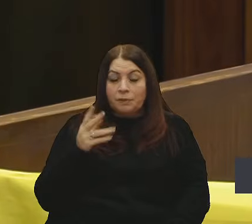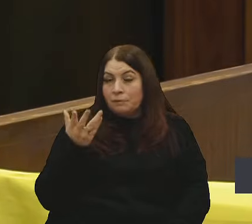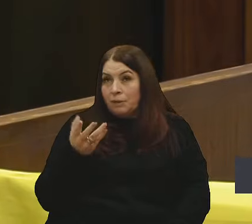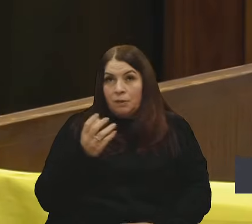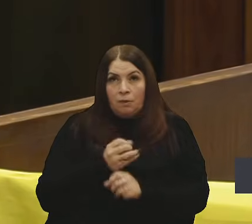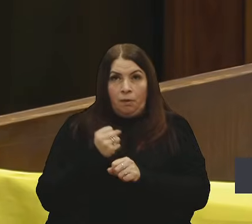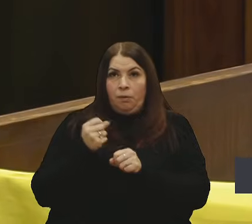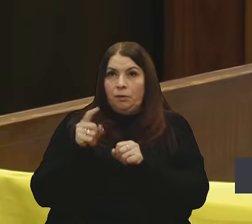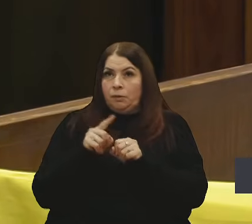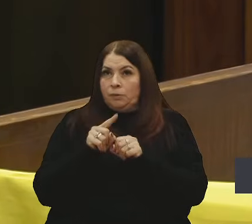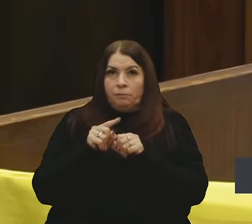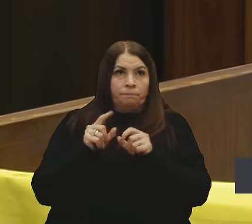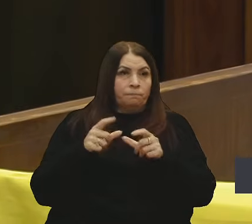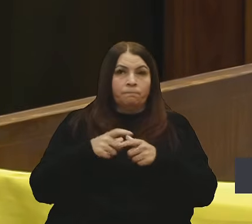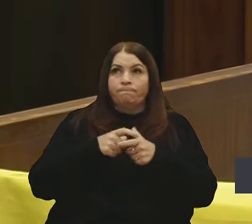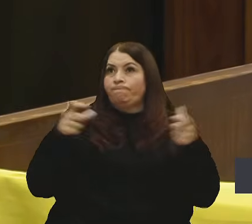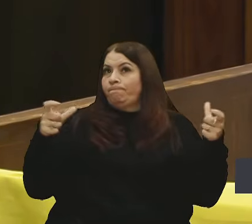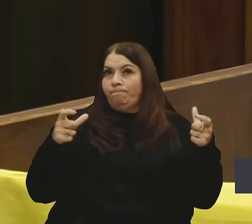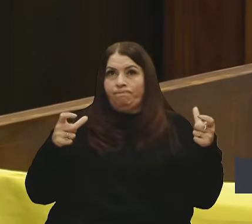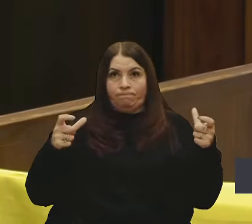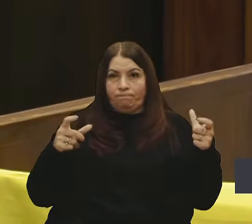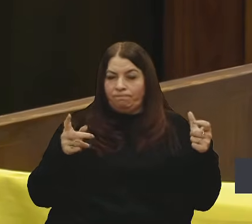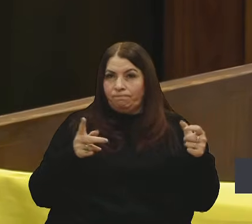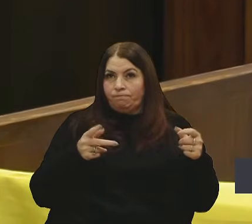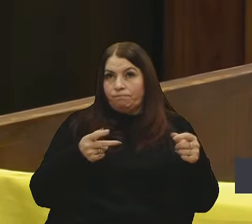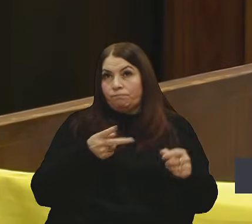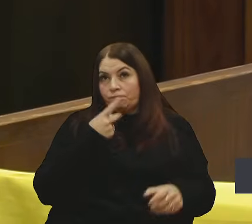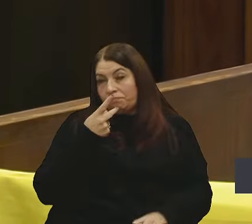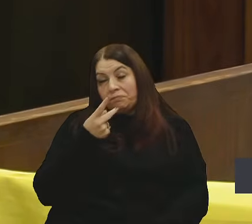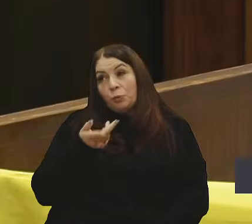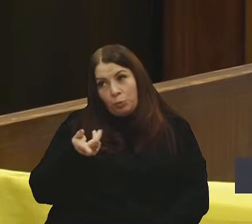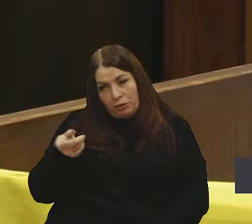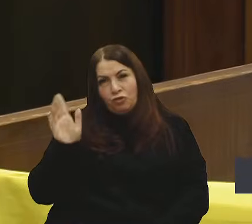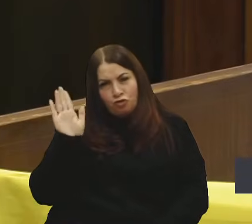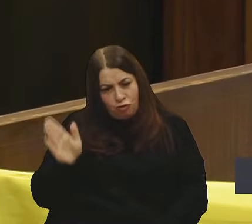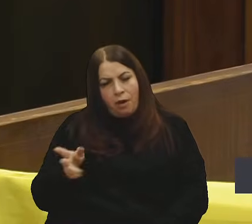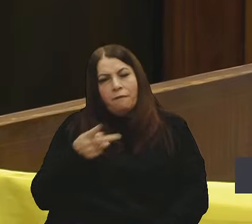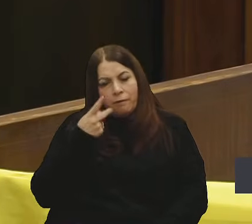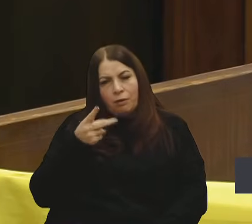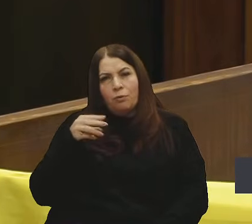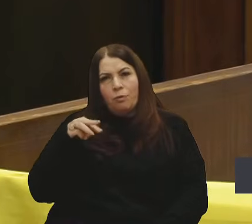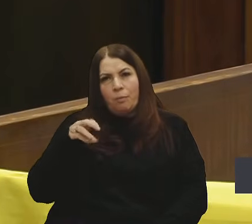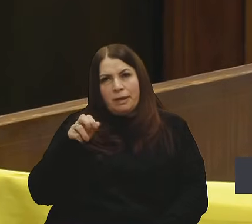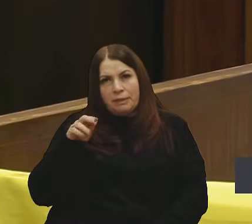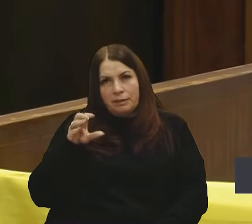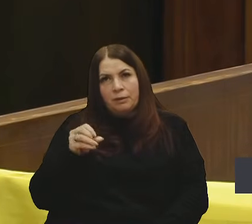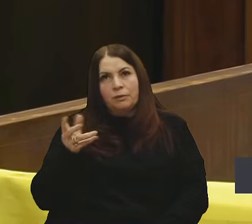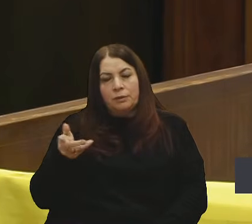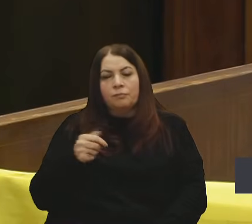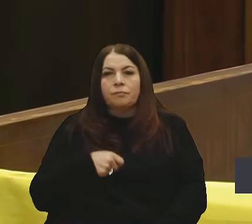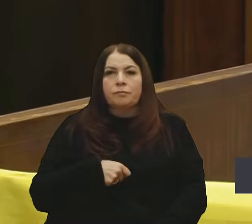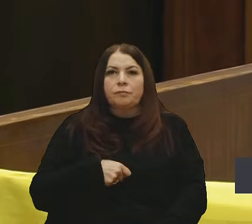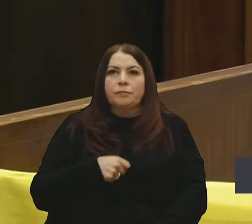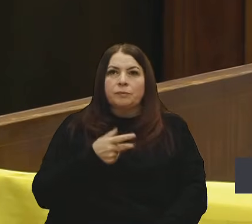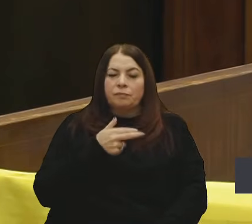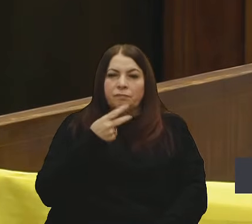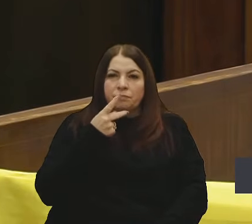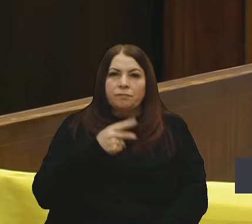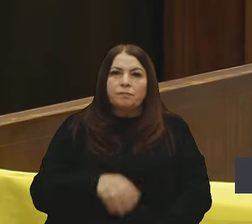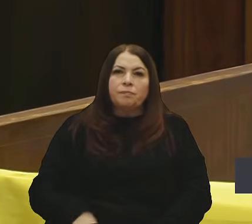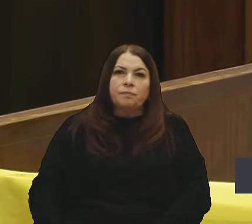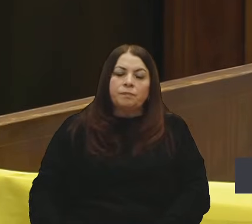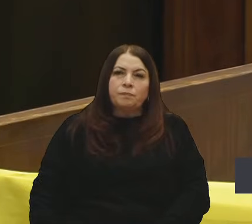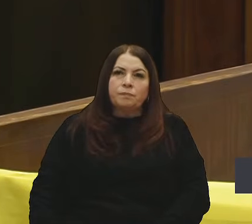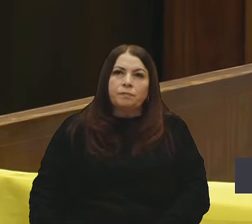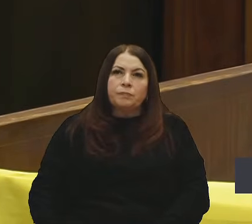lucro pode ser astronômico, gente, fora o que o Marcelo colocou aqui. Mas eu queria dizer uma coisa